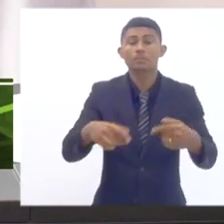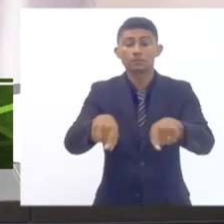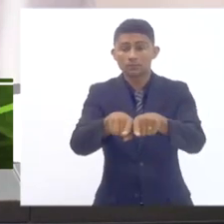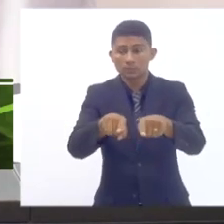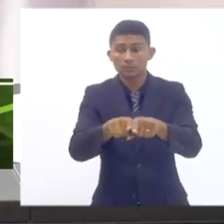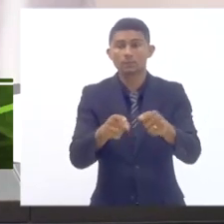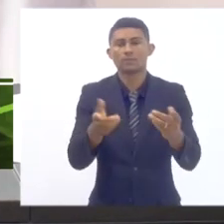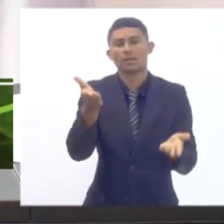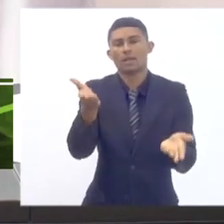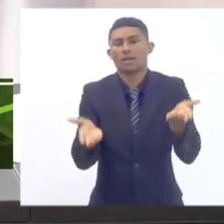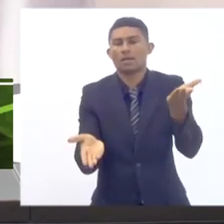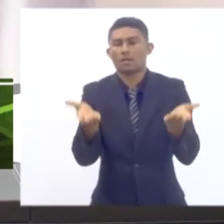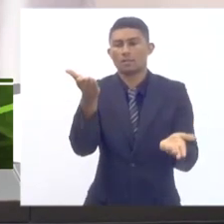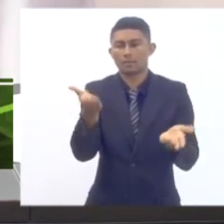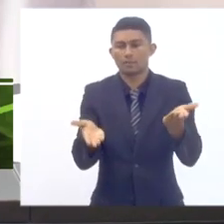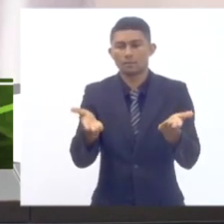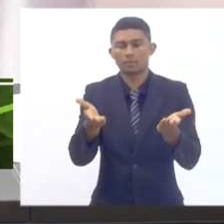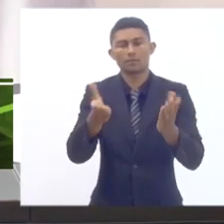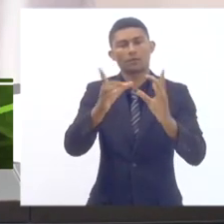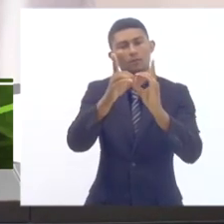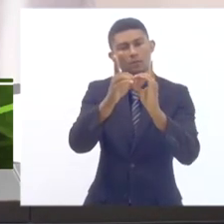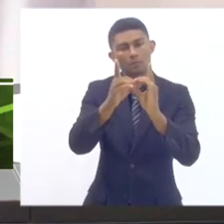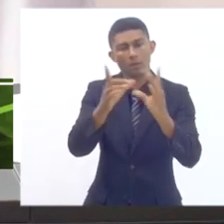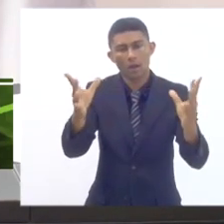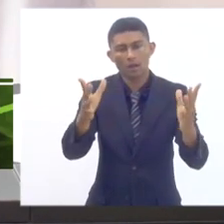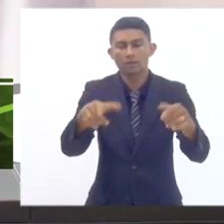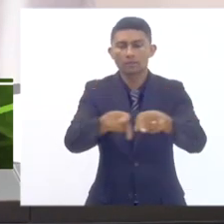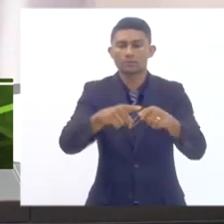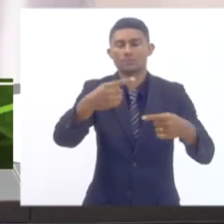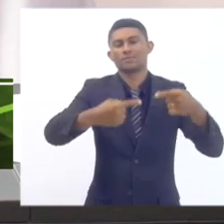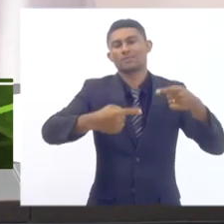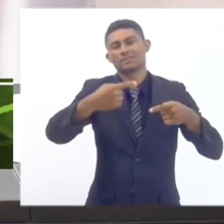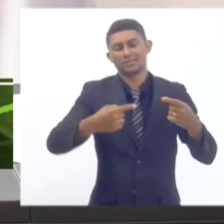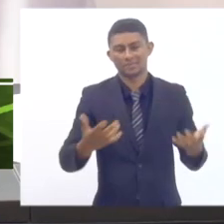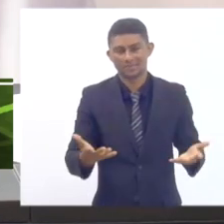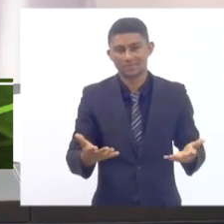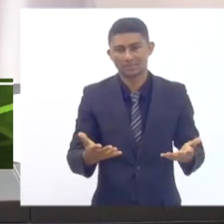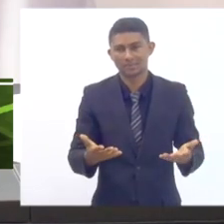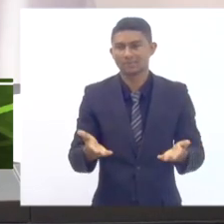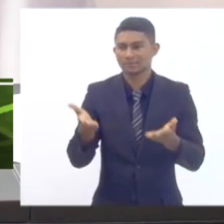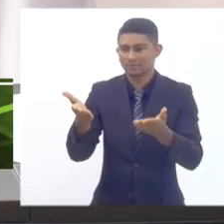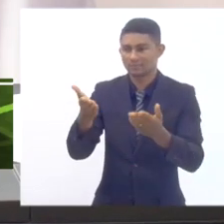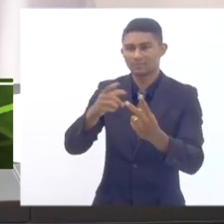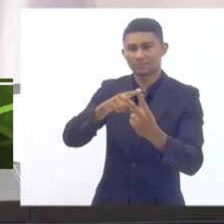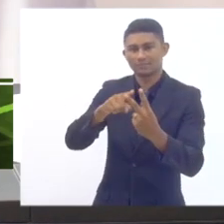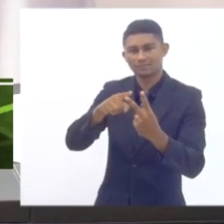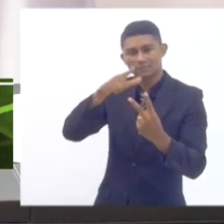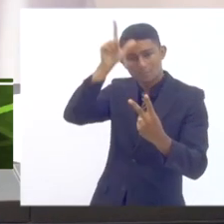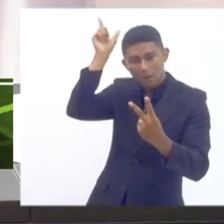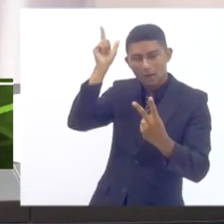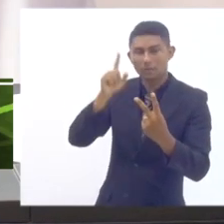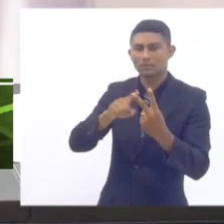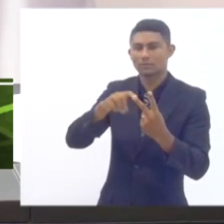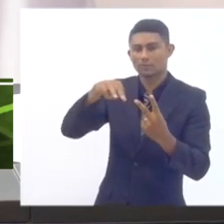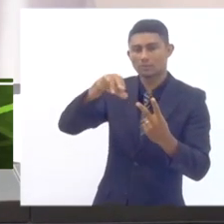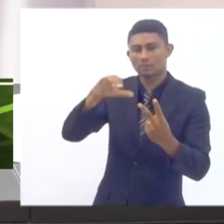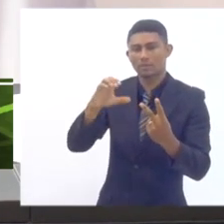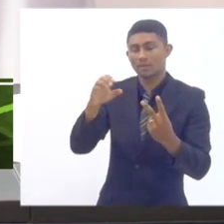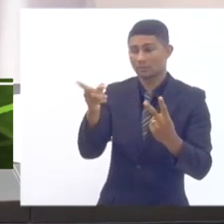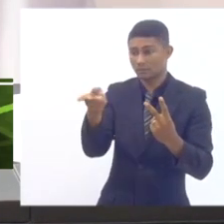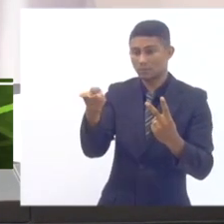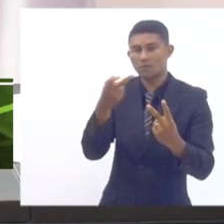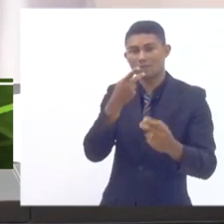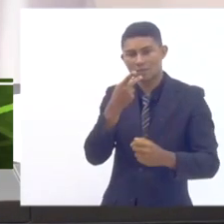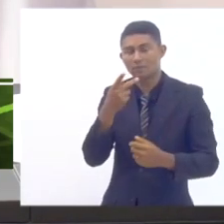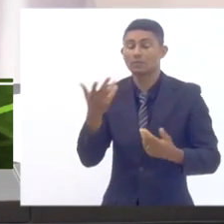o equilíbrio com a democracia, com a política, conforme os nossos decanos, Mink e doutor Luiz Paulo, colocaram aqui. A gente tem que